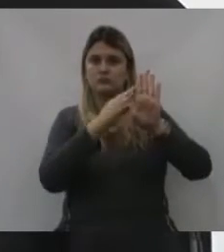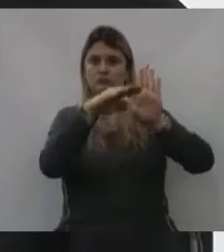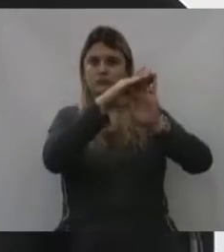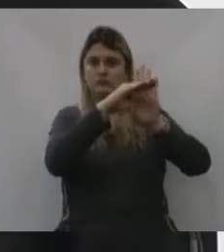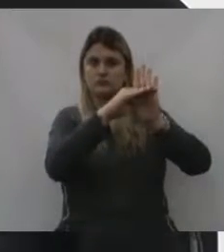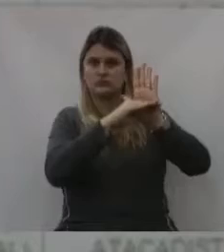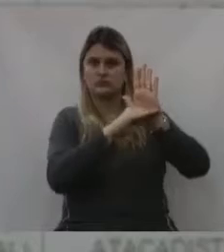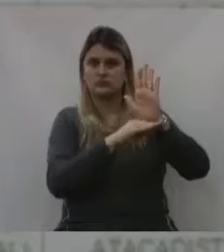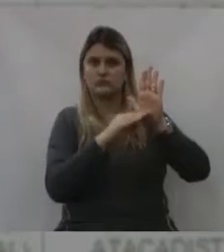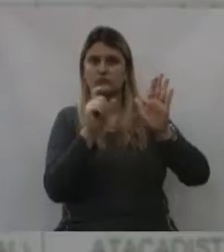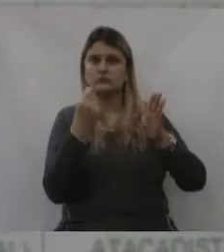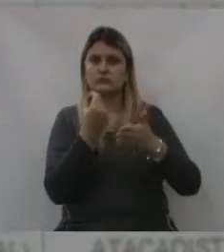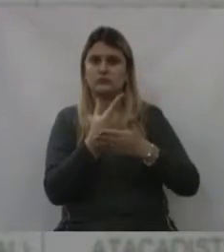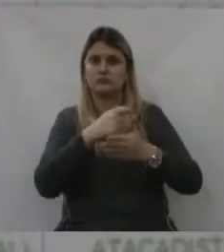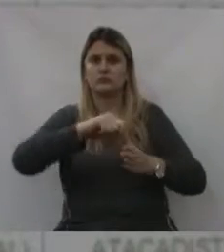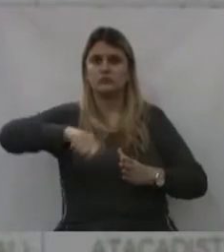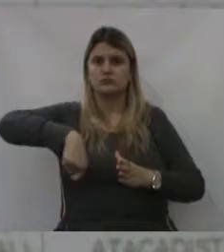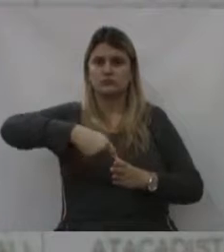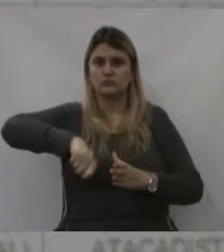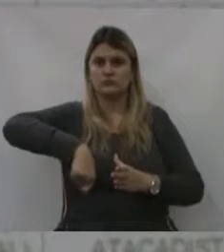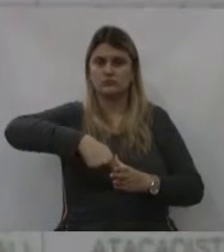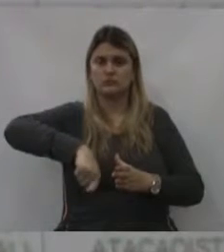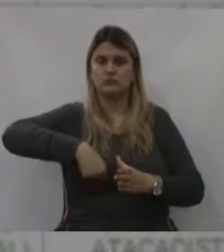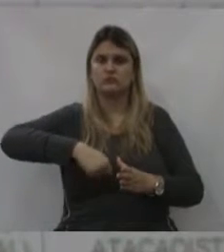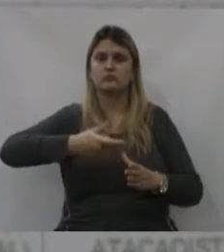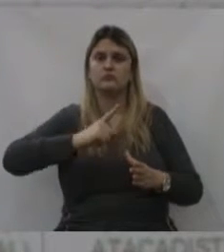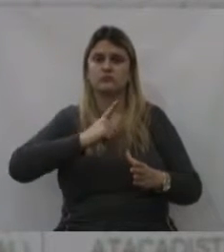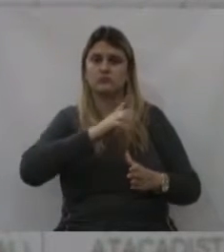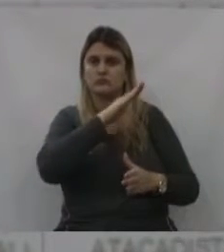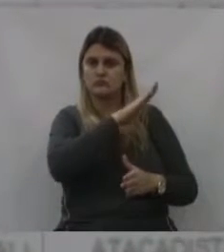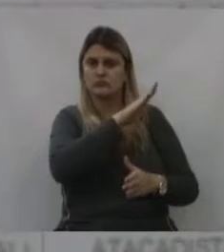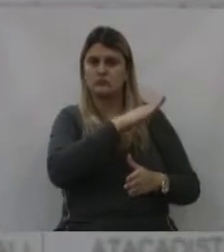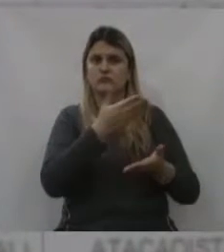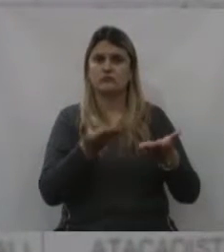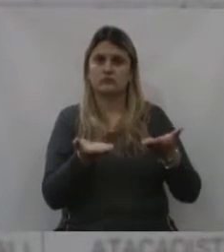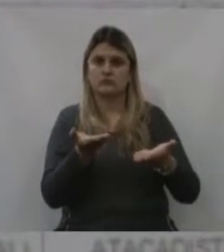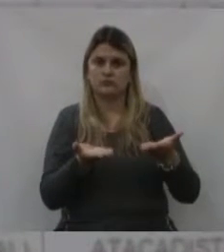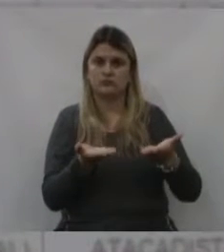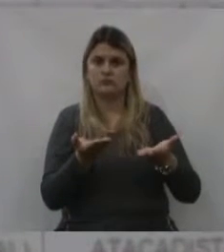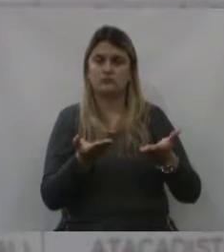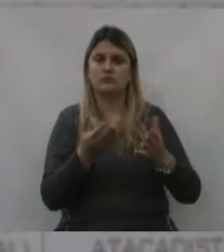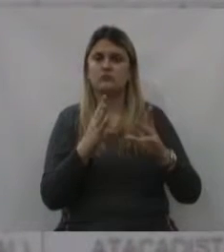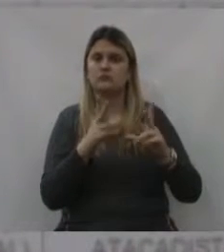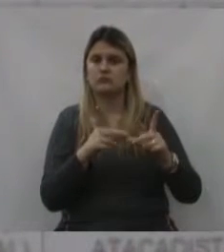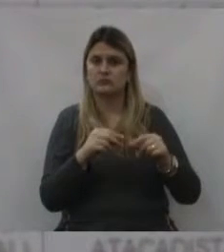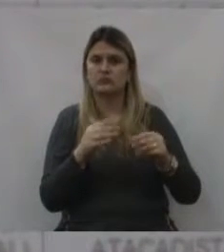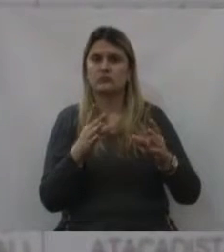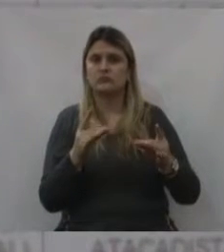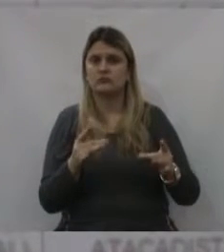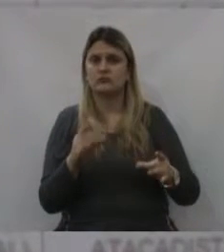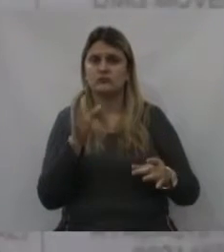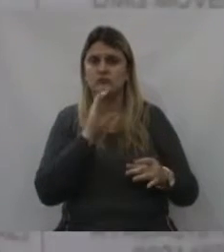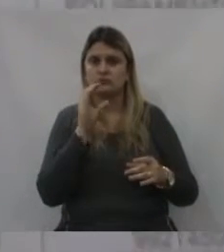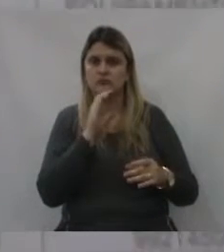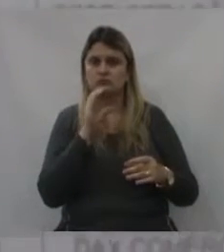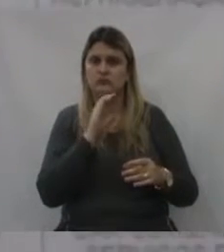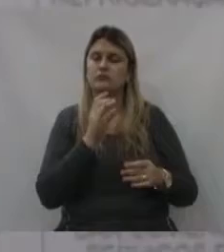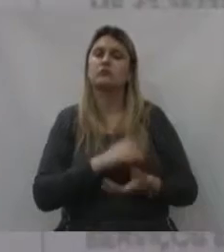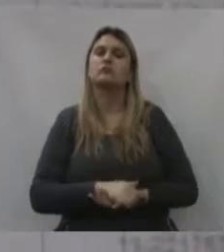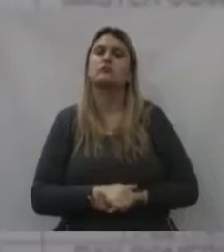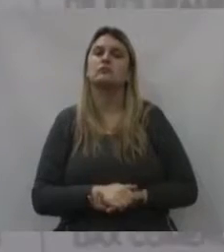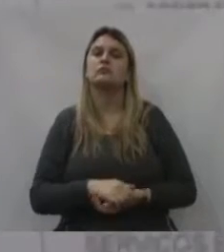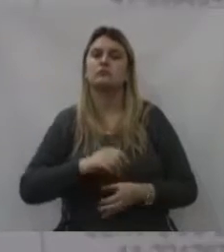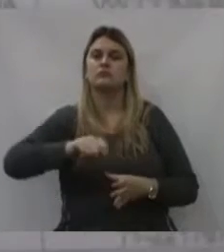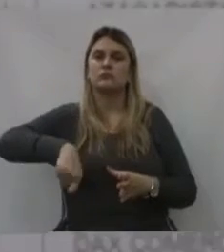estão os itens, ó, as panelas, por exemplo, que estão lá, balanças, enfim, se quiser ir passando só